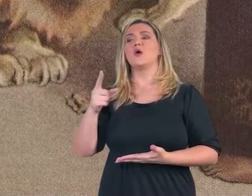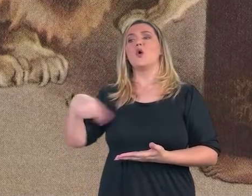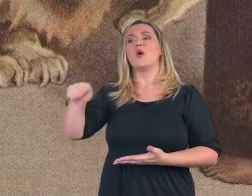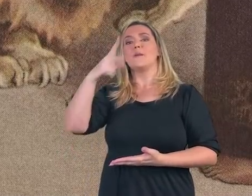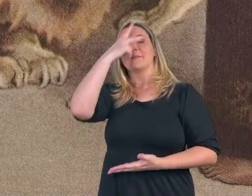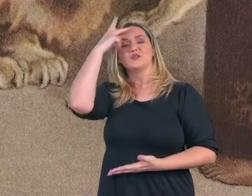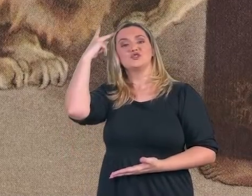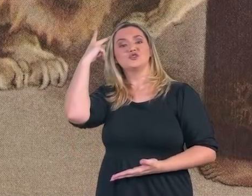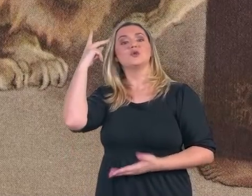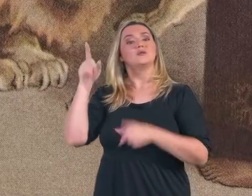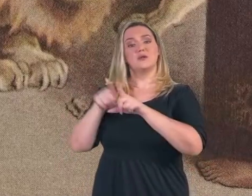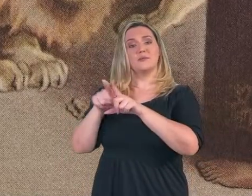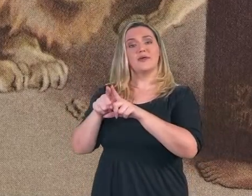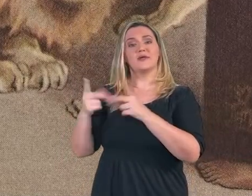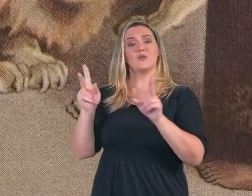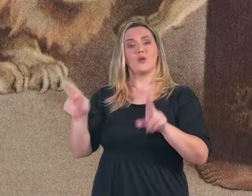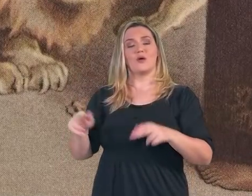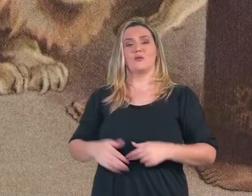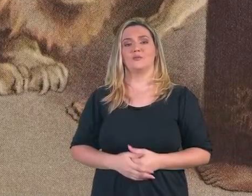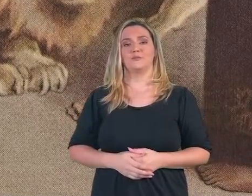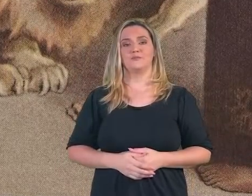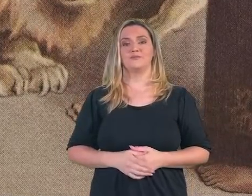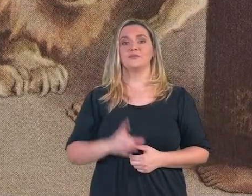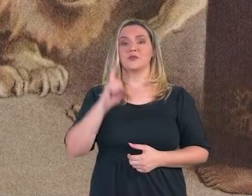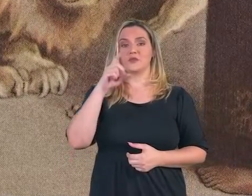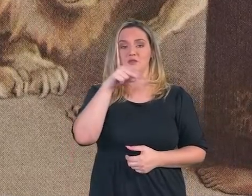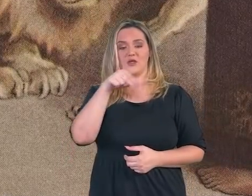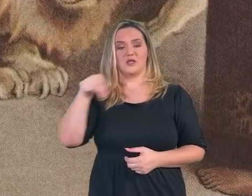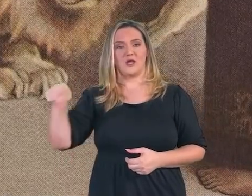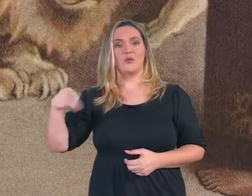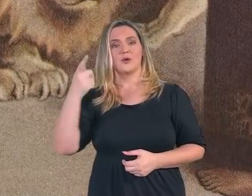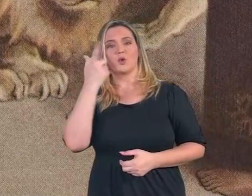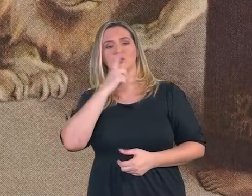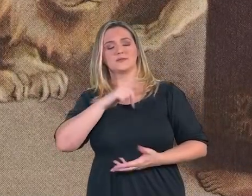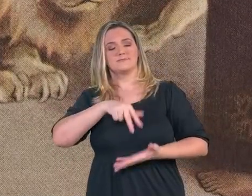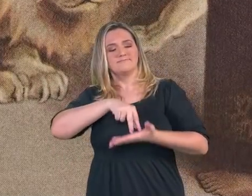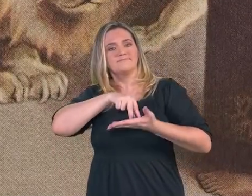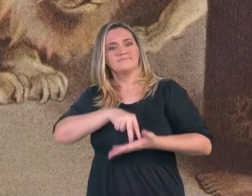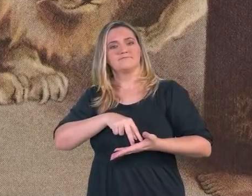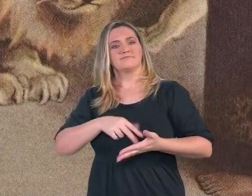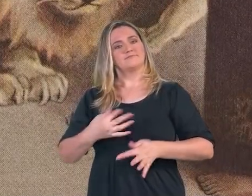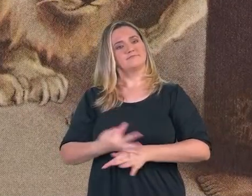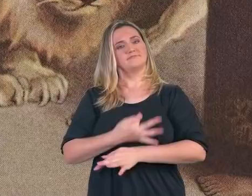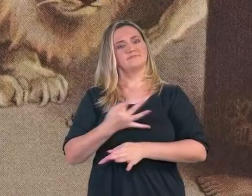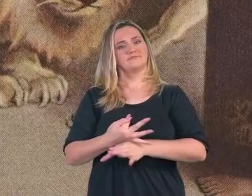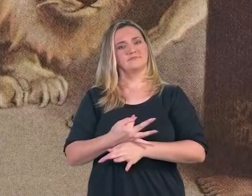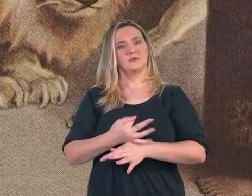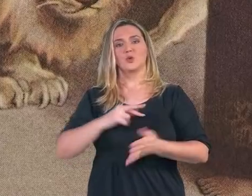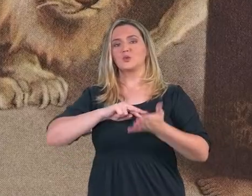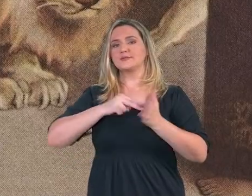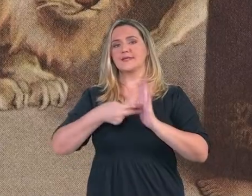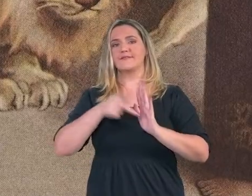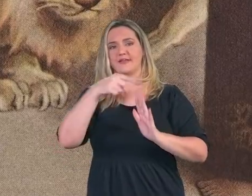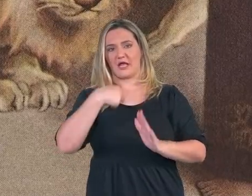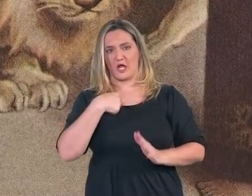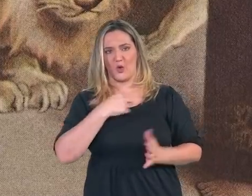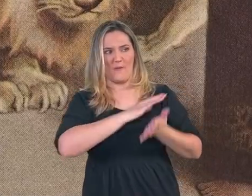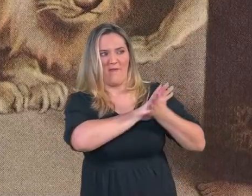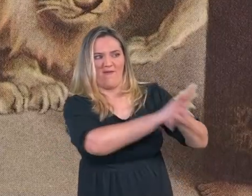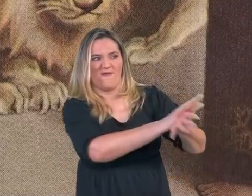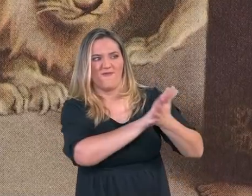Daniel, manter a sua identidade e firmeza de fé não era o mesmo que ter xenofobia, ou seja,